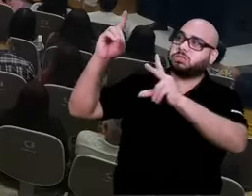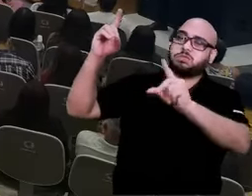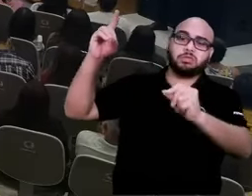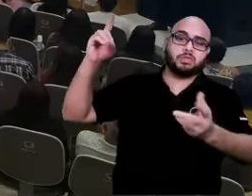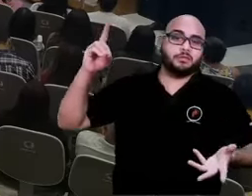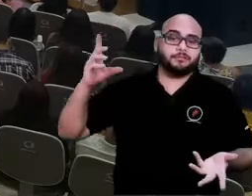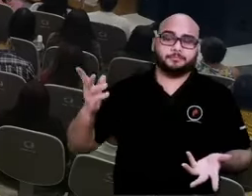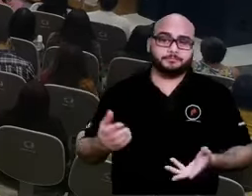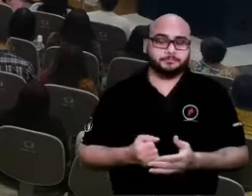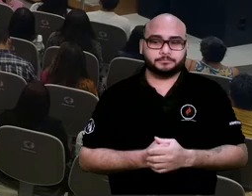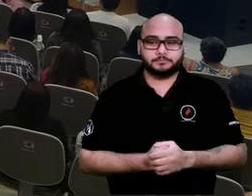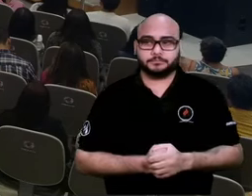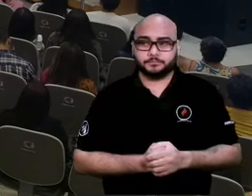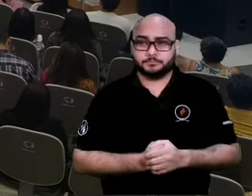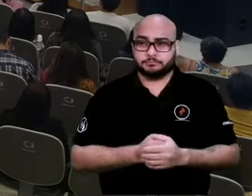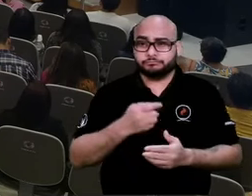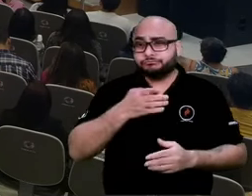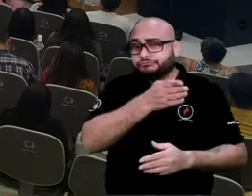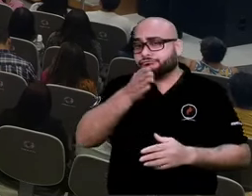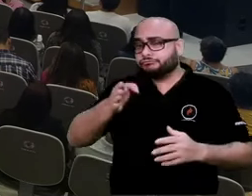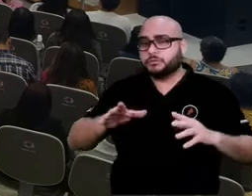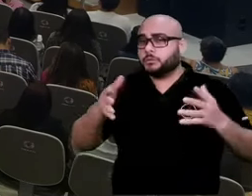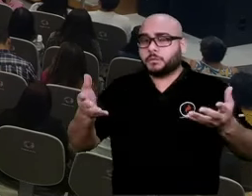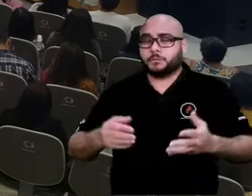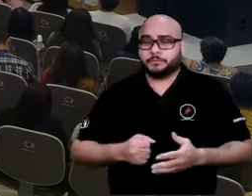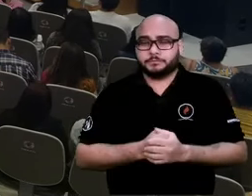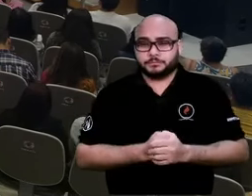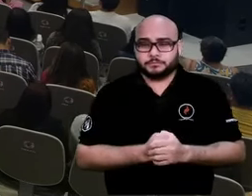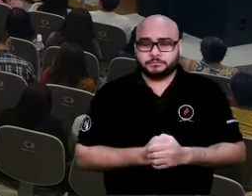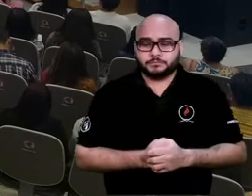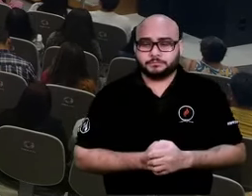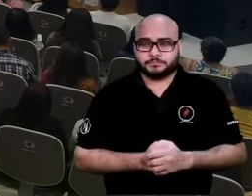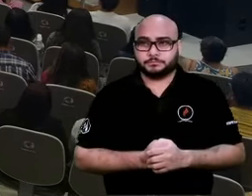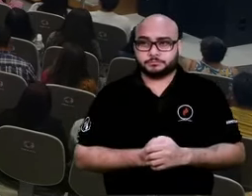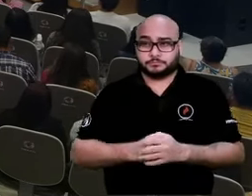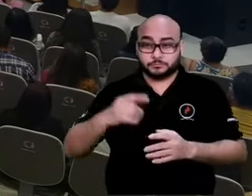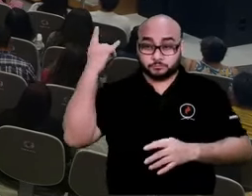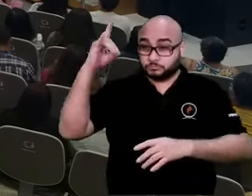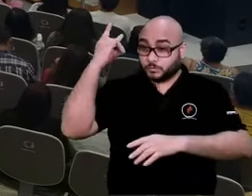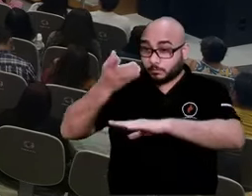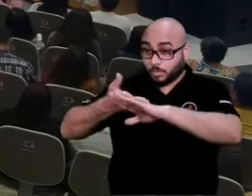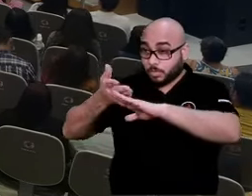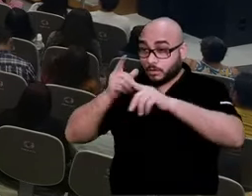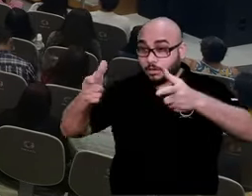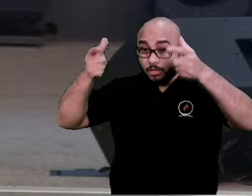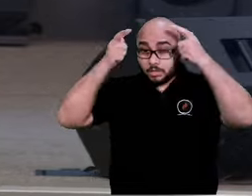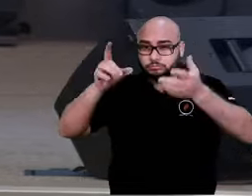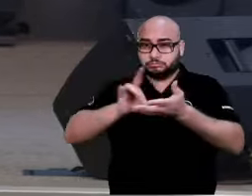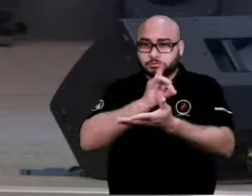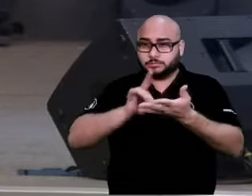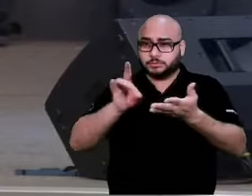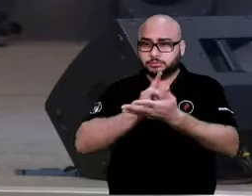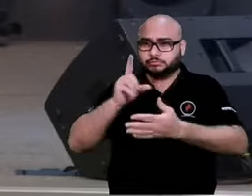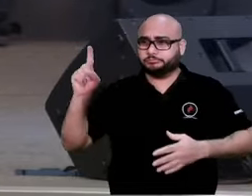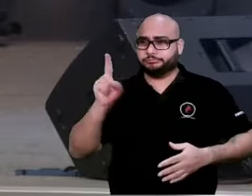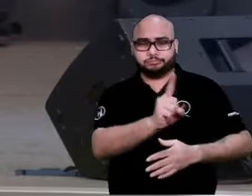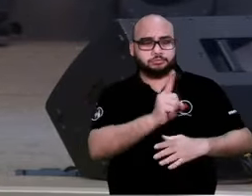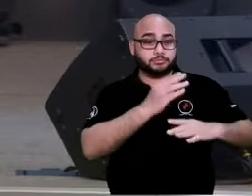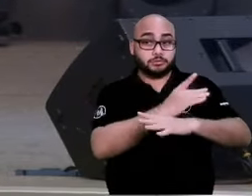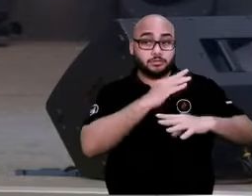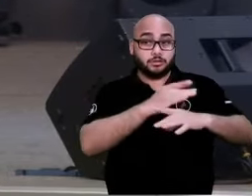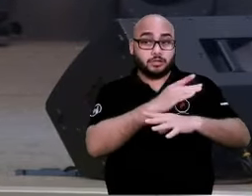Vai para onde? Vai para as cidades fortificadas. Verso de número 5. Está tomando